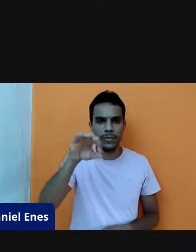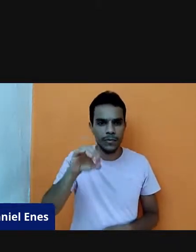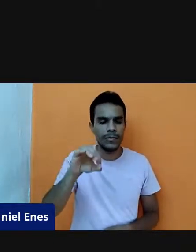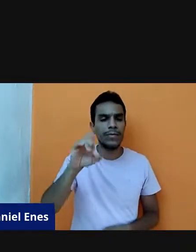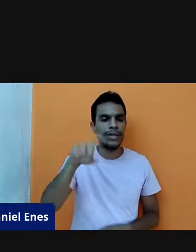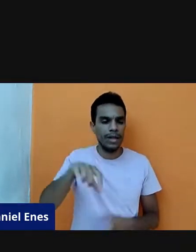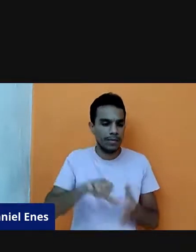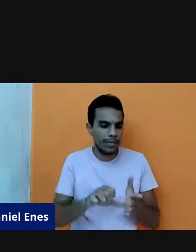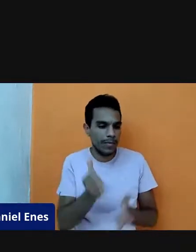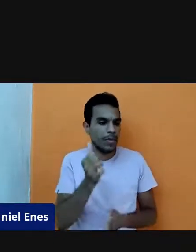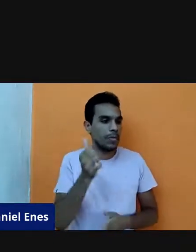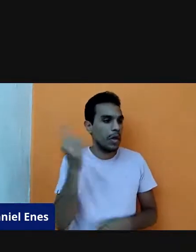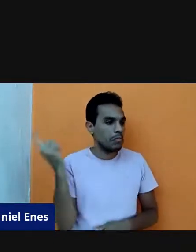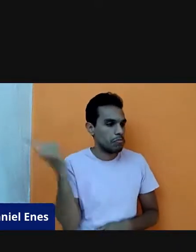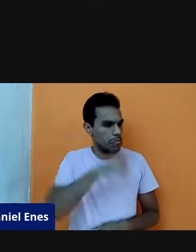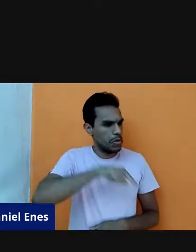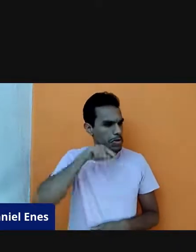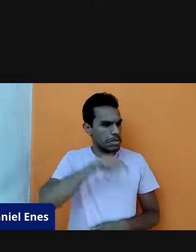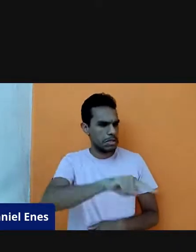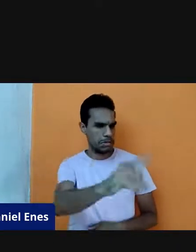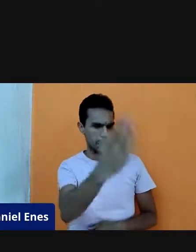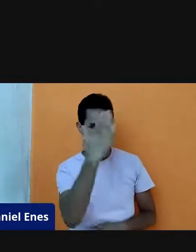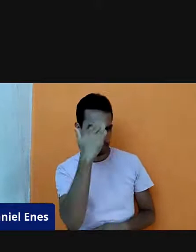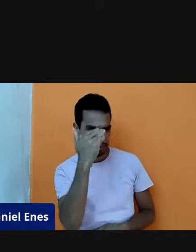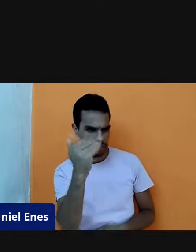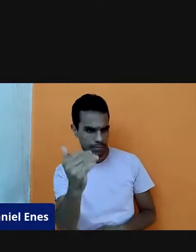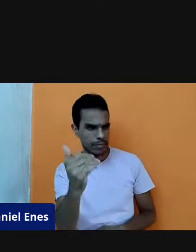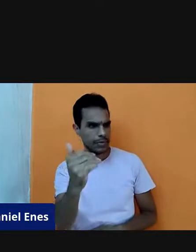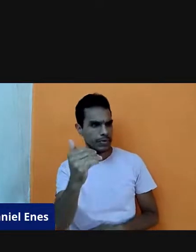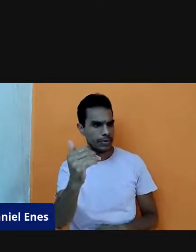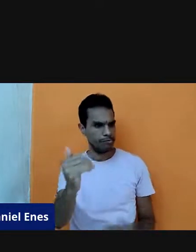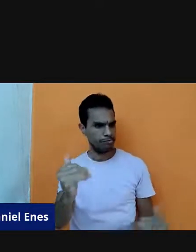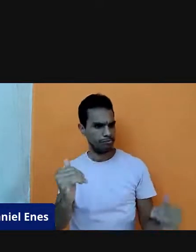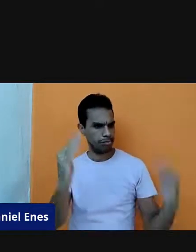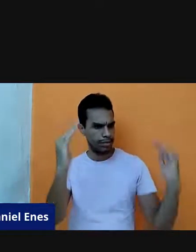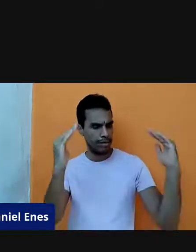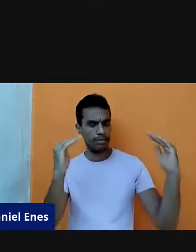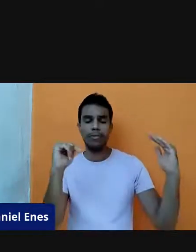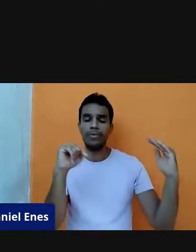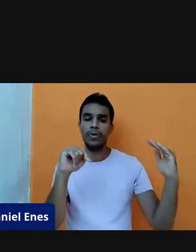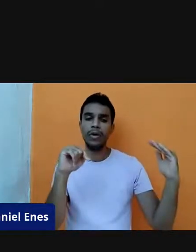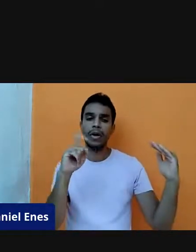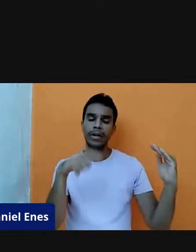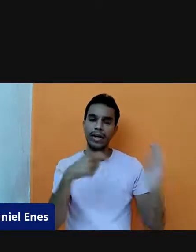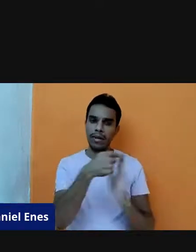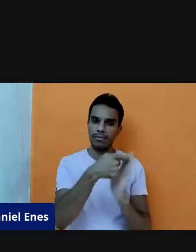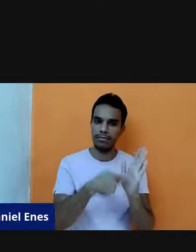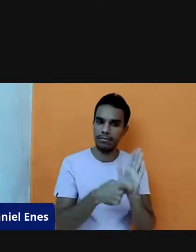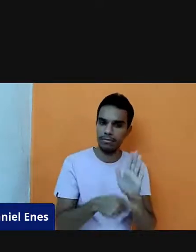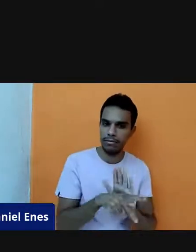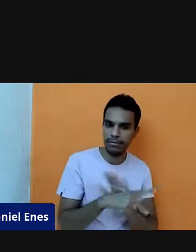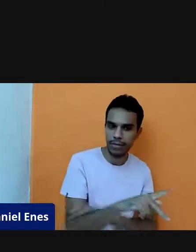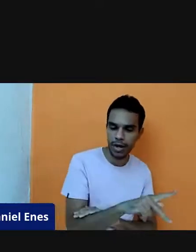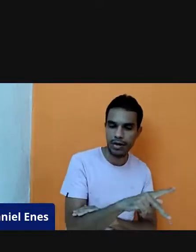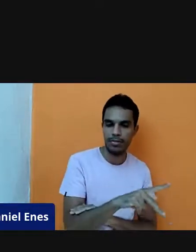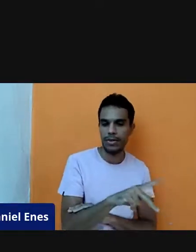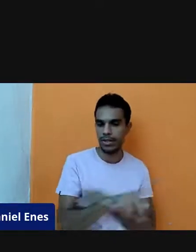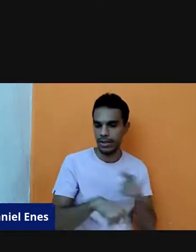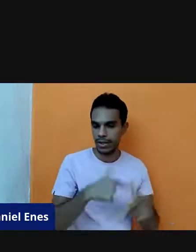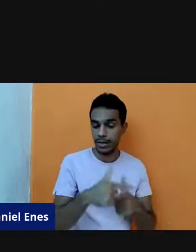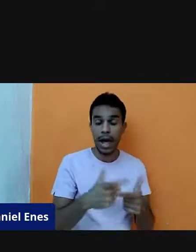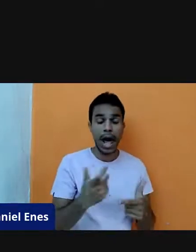ganha notoriedade na carreira da Clarice Lispector como escritora. A história narra